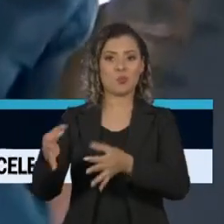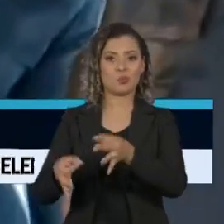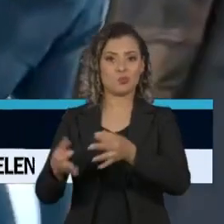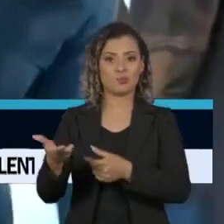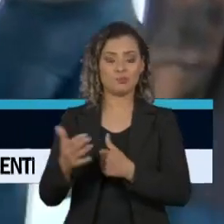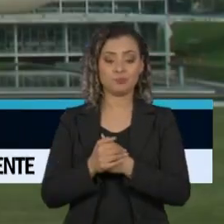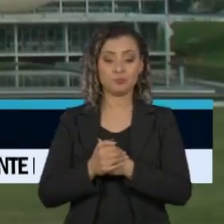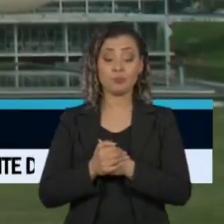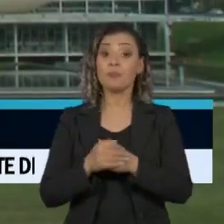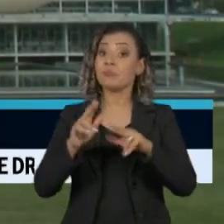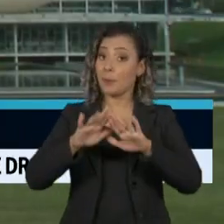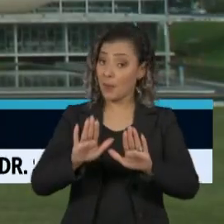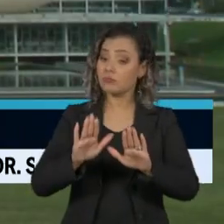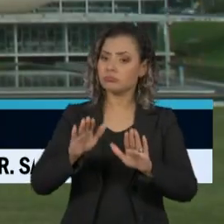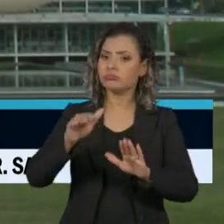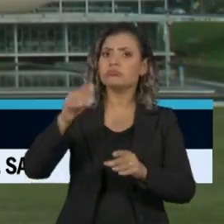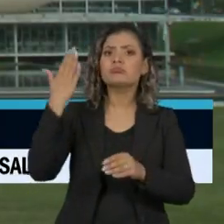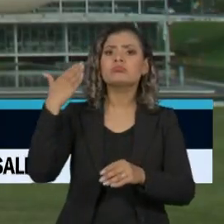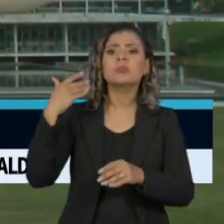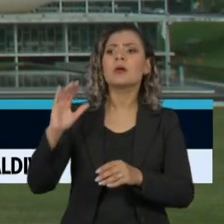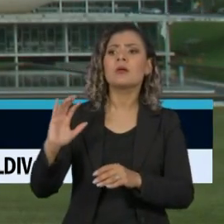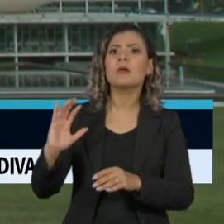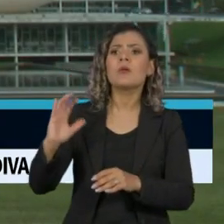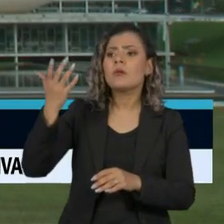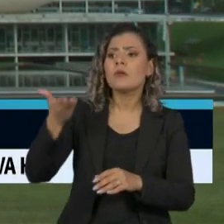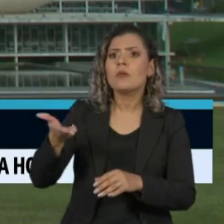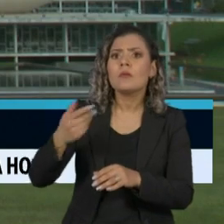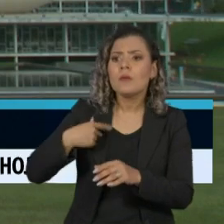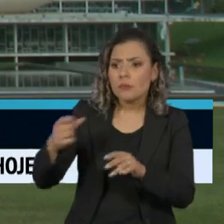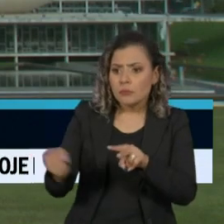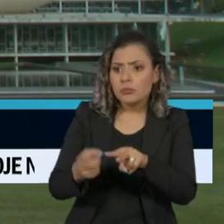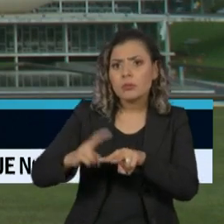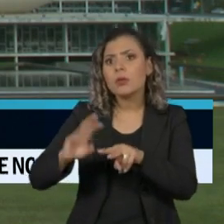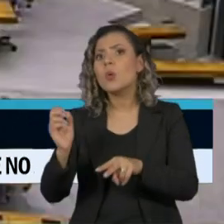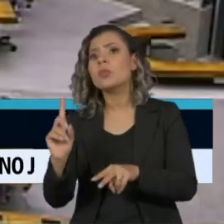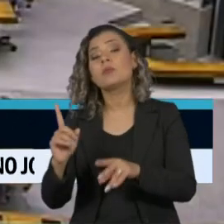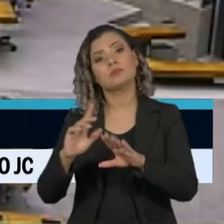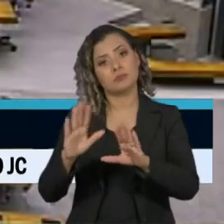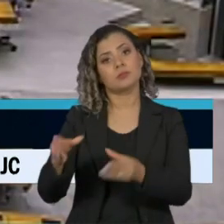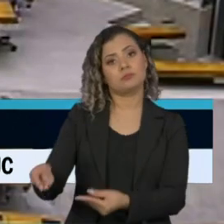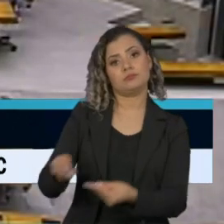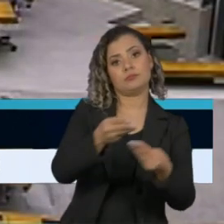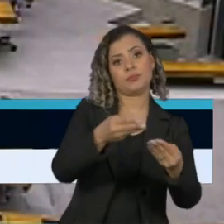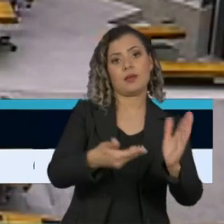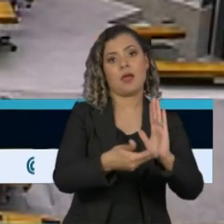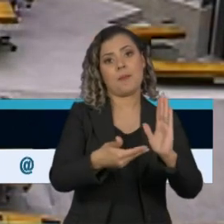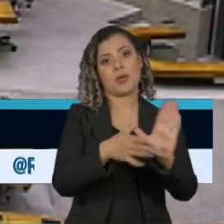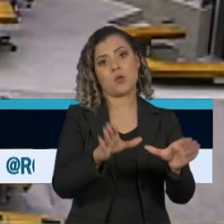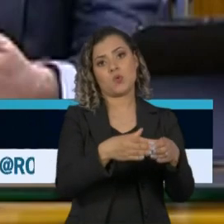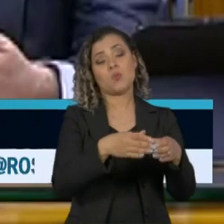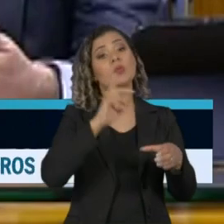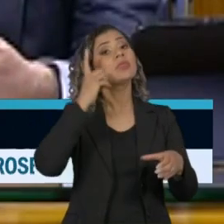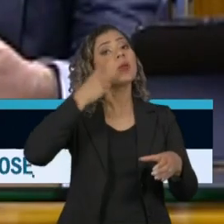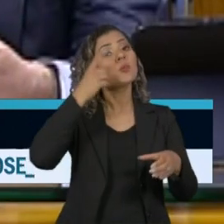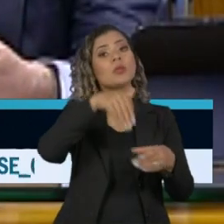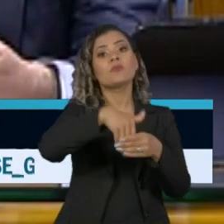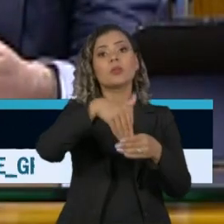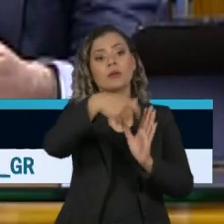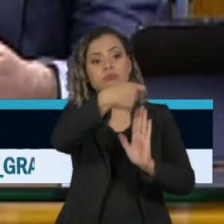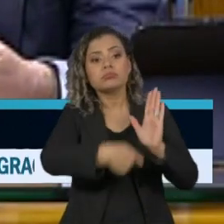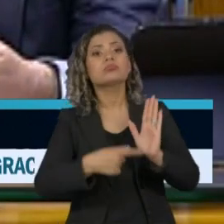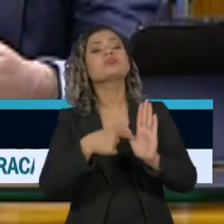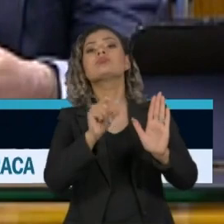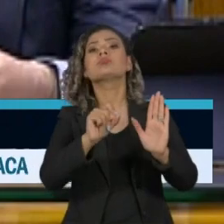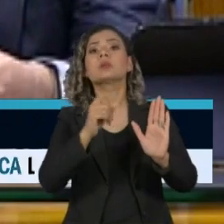antes o processo sobre o futuro da deputada será encaminhado à corregedoria da câmara dos deputados vão fazer um